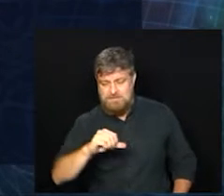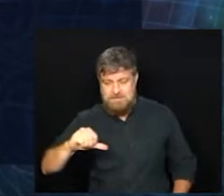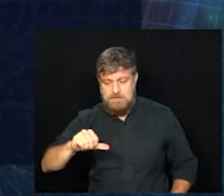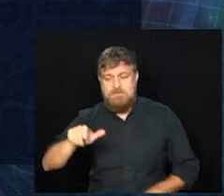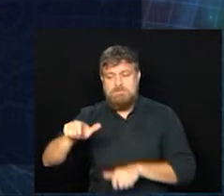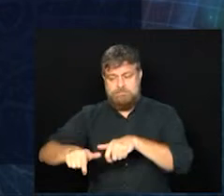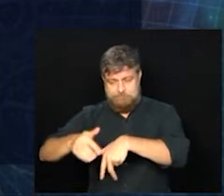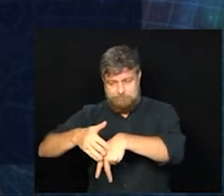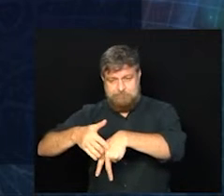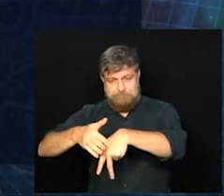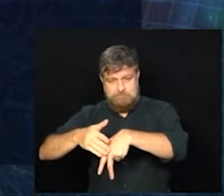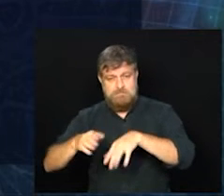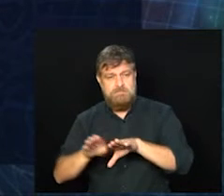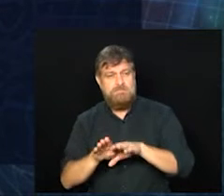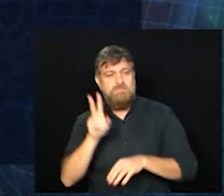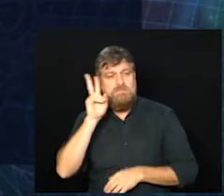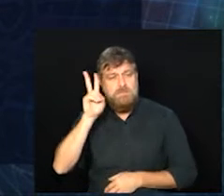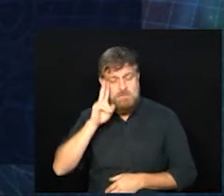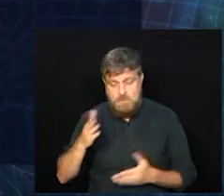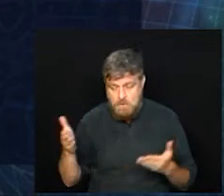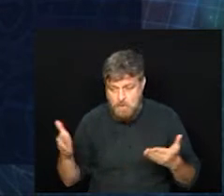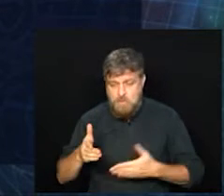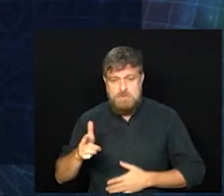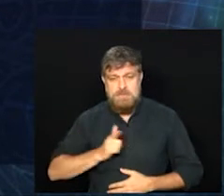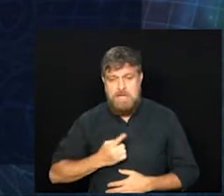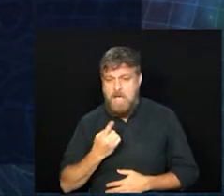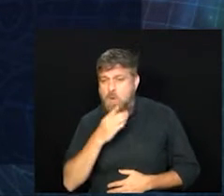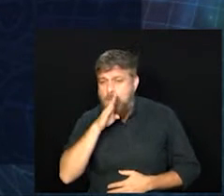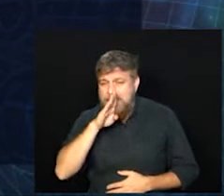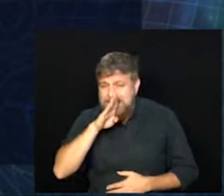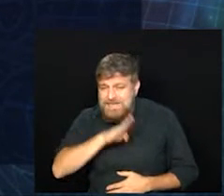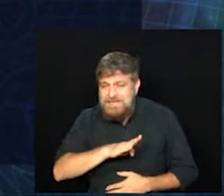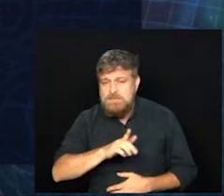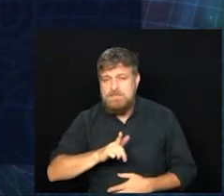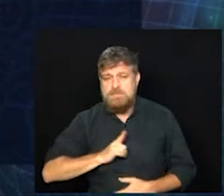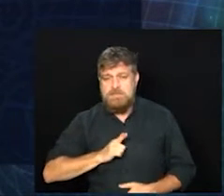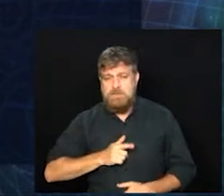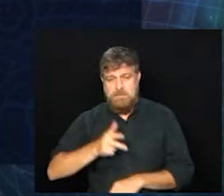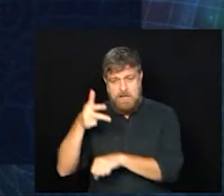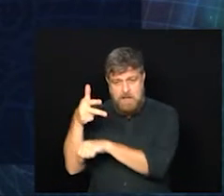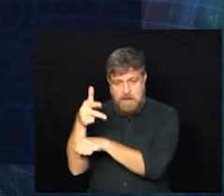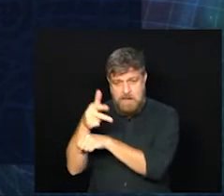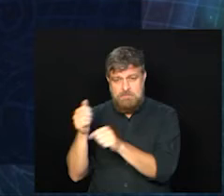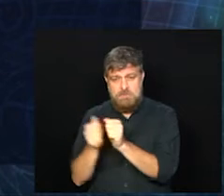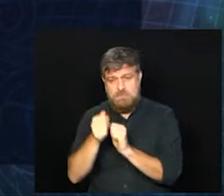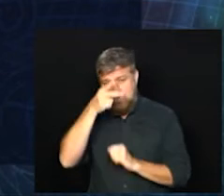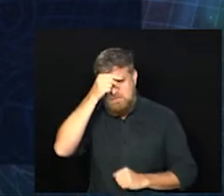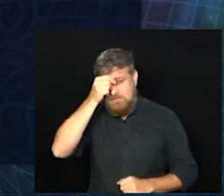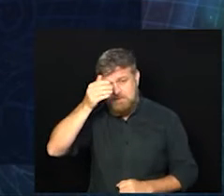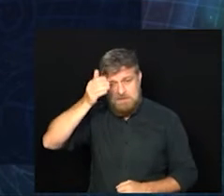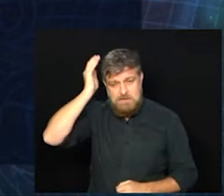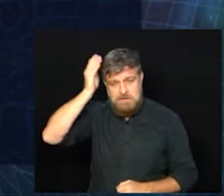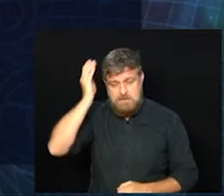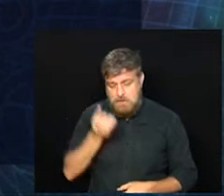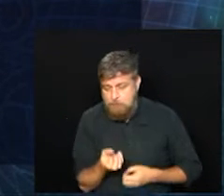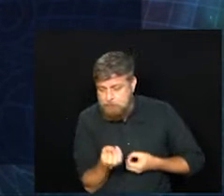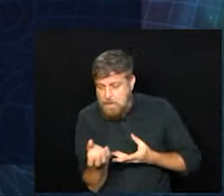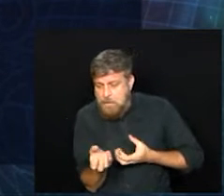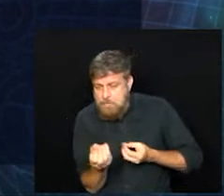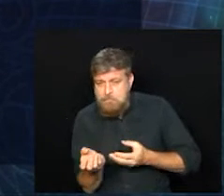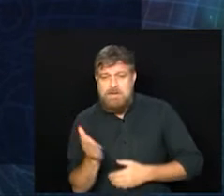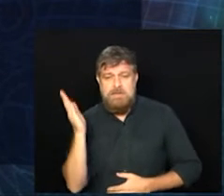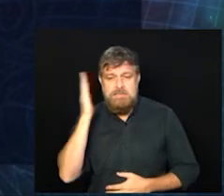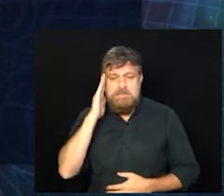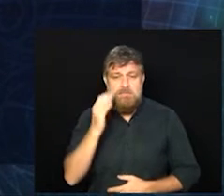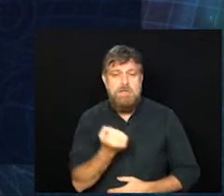131.399 casos. Lembrando que hoje está marcada para 13h uma live com o prefeito atualizando os dados e falando